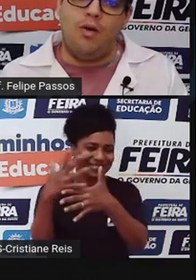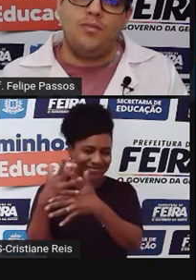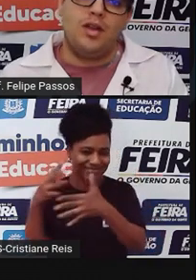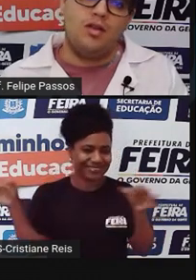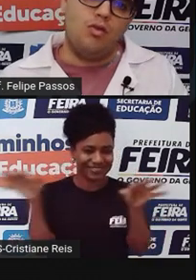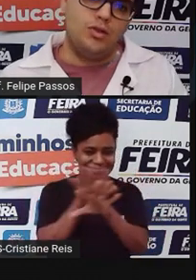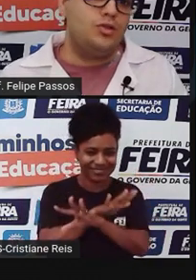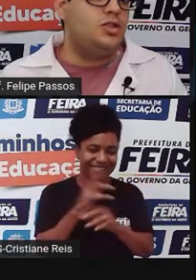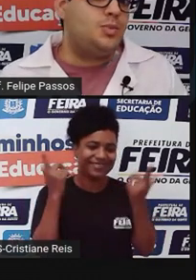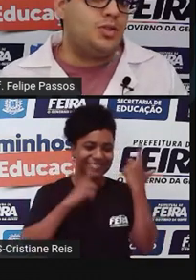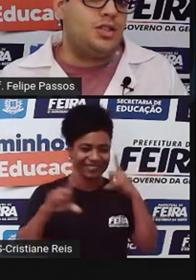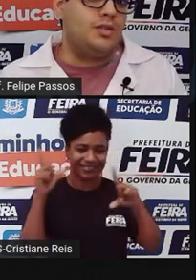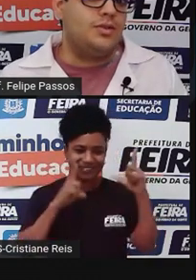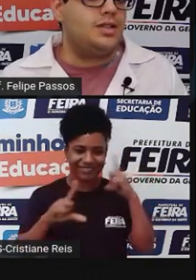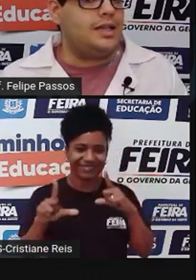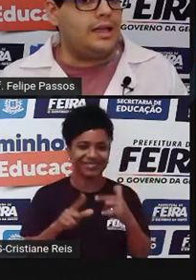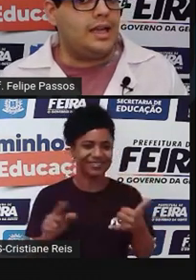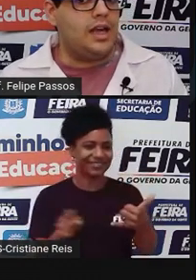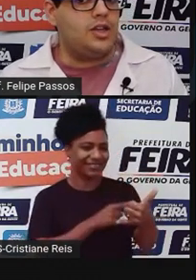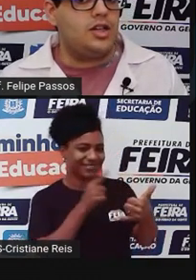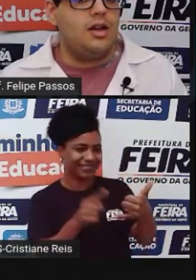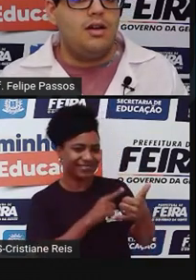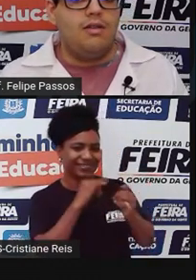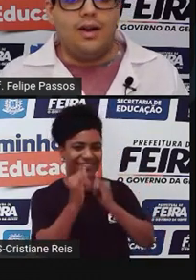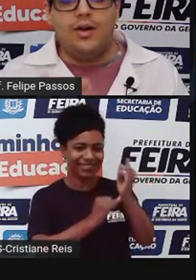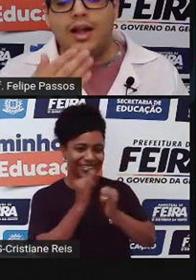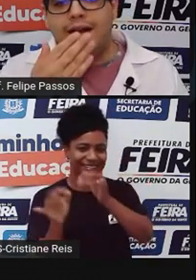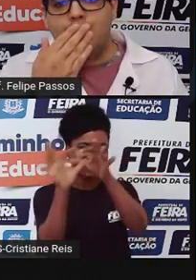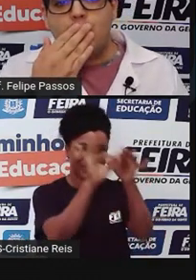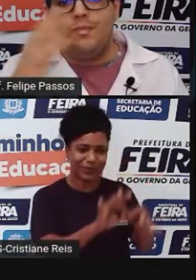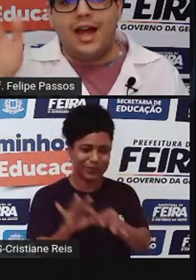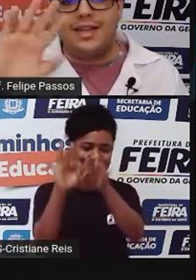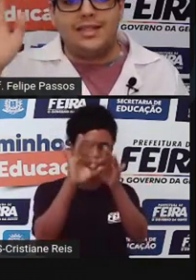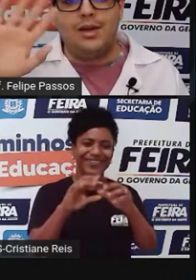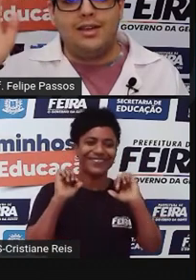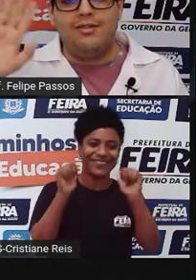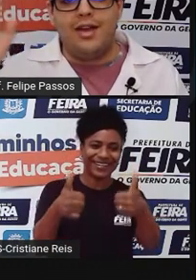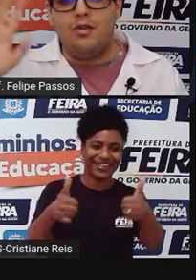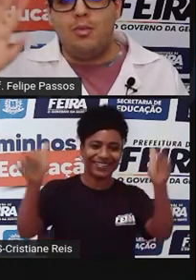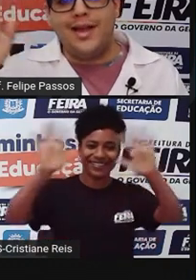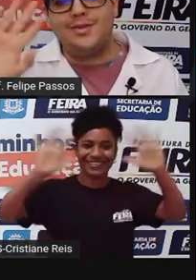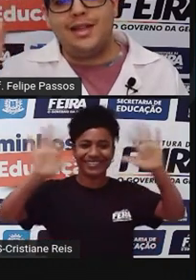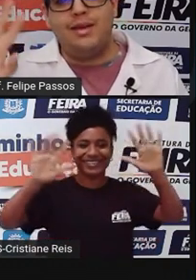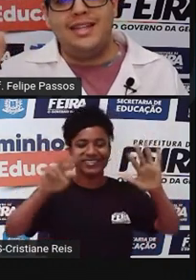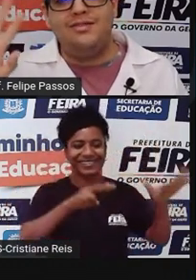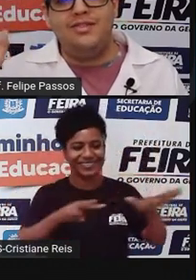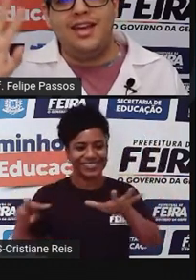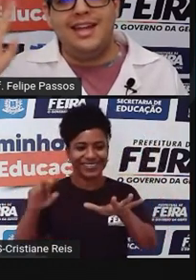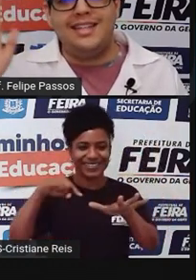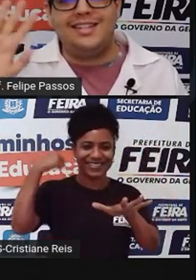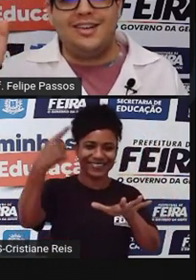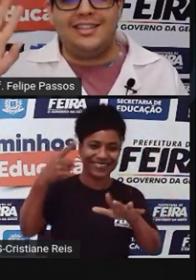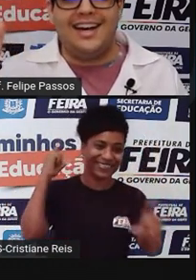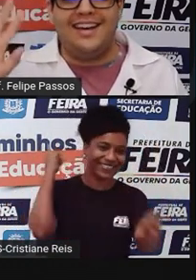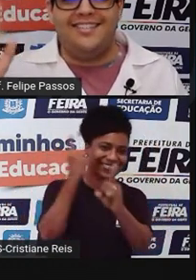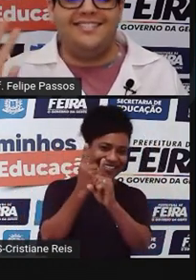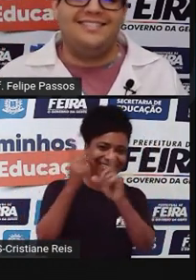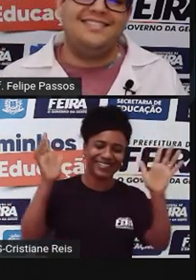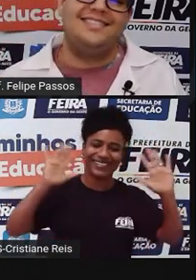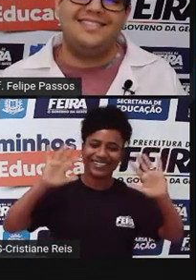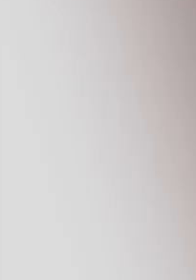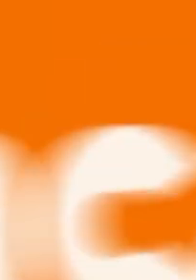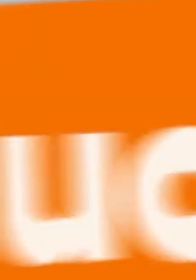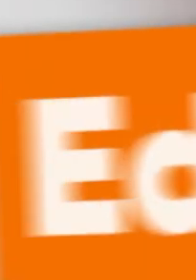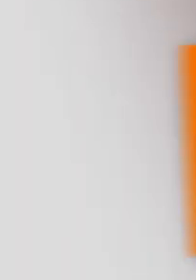em tempo real com o uso dos dispositivos e da internet Valeu galera até semana que vem com mais um saberes e víveres tchau